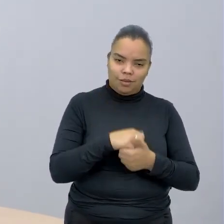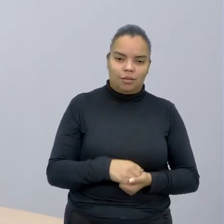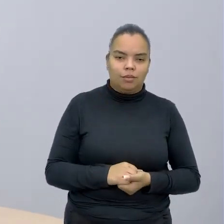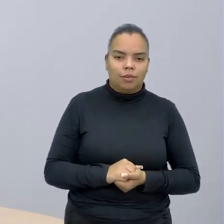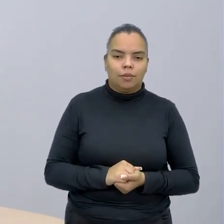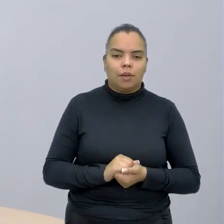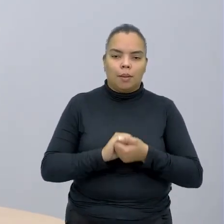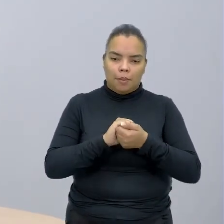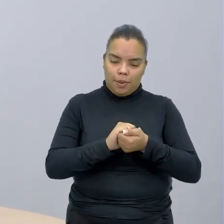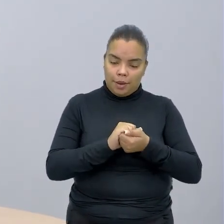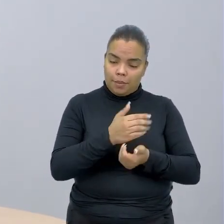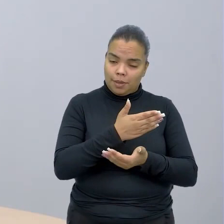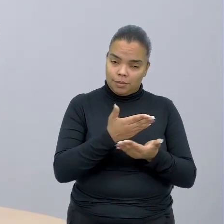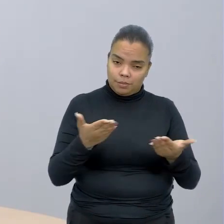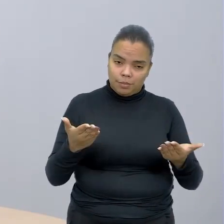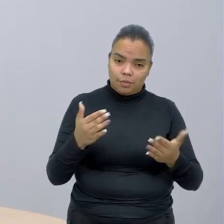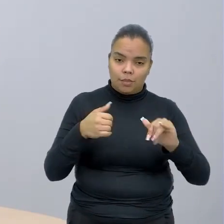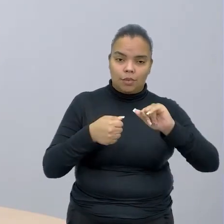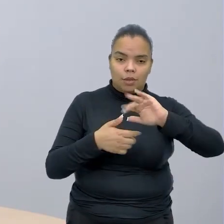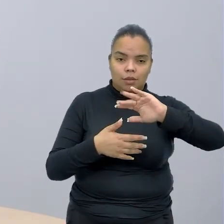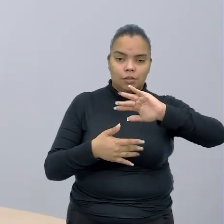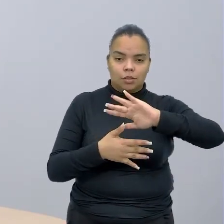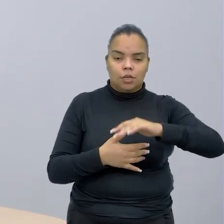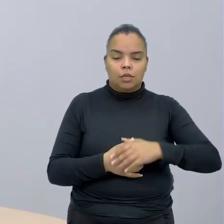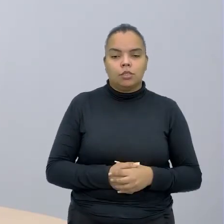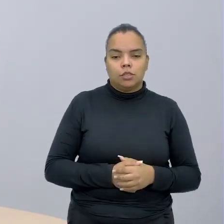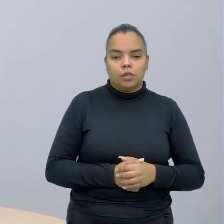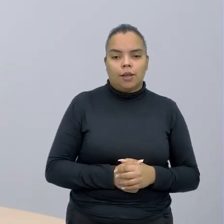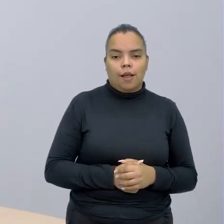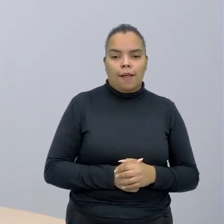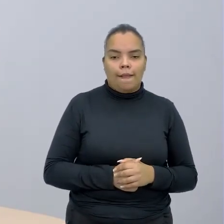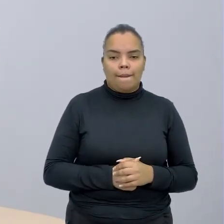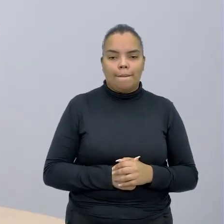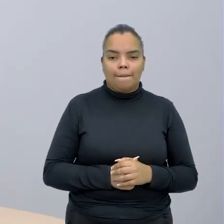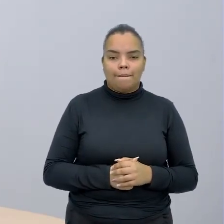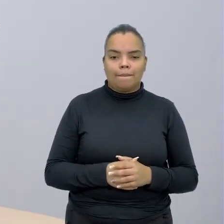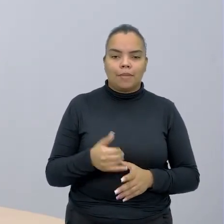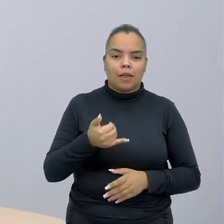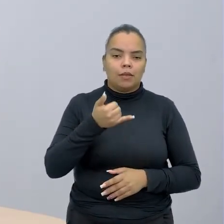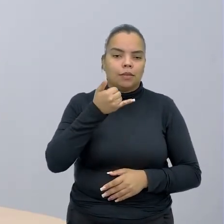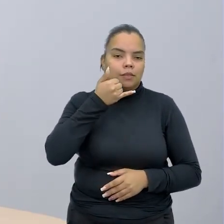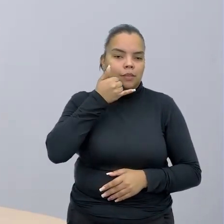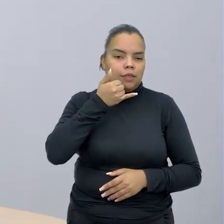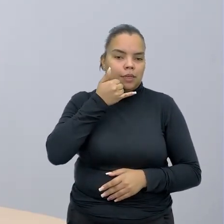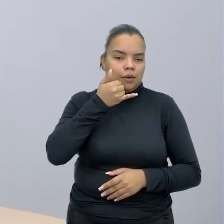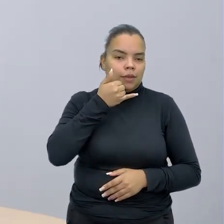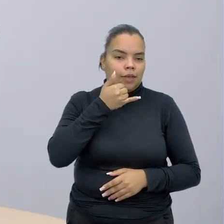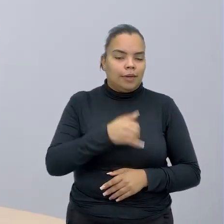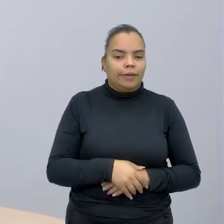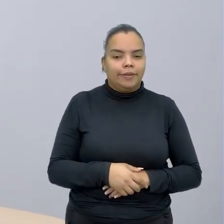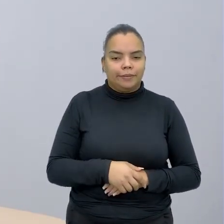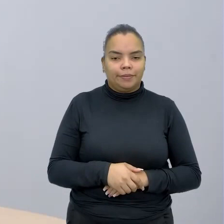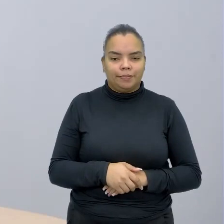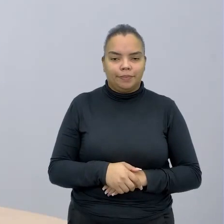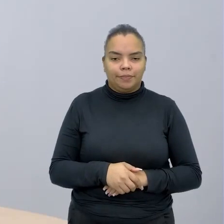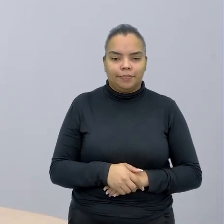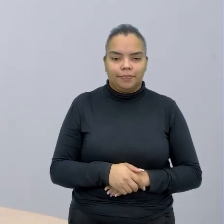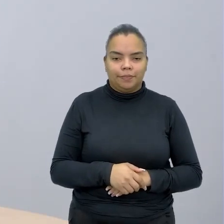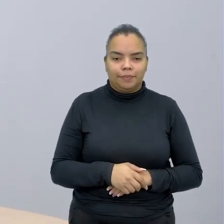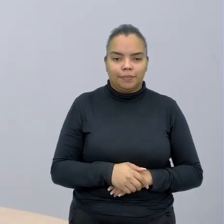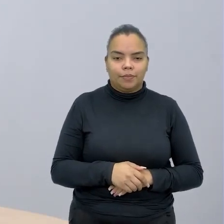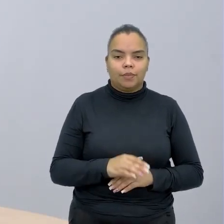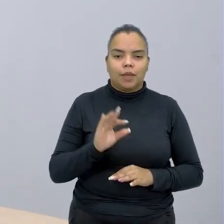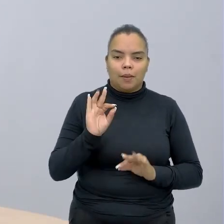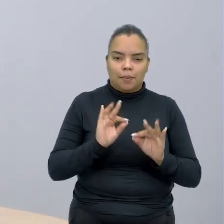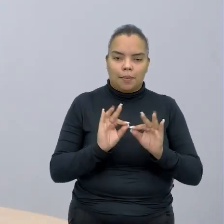para no nosso chat. E aí a gente tem aqui que falar ao celular, como nós já falamos, né, preparar